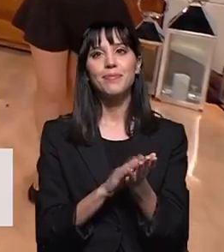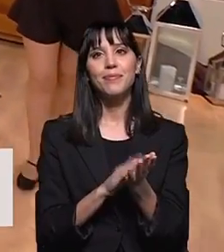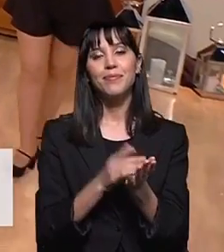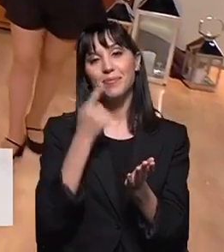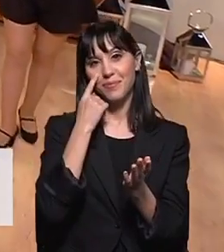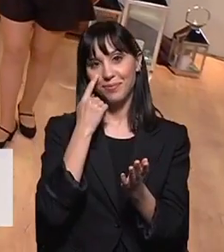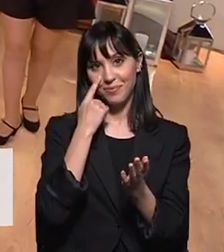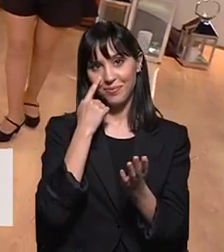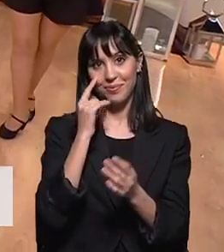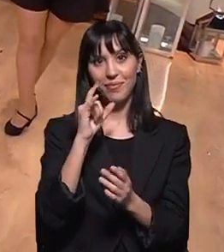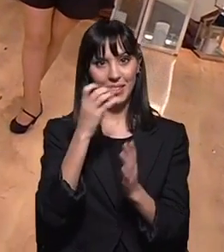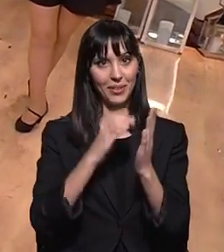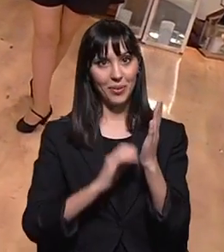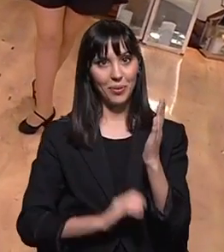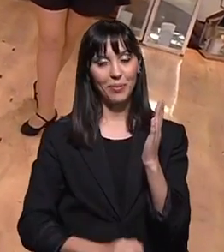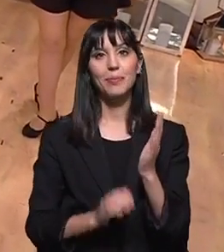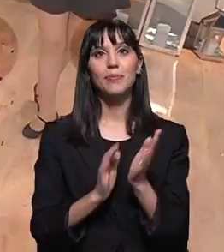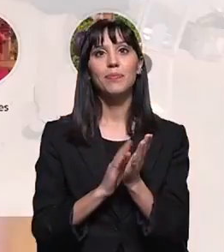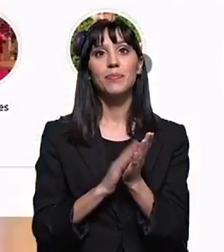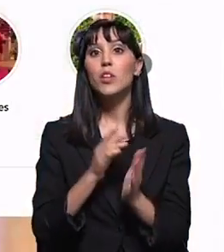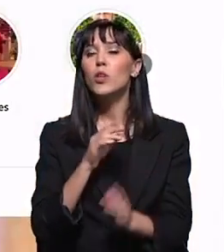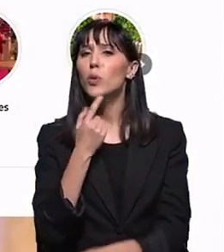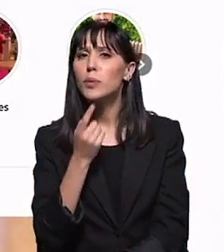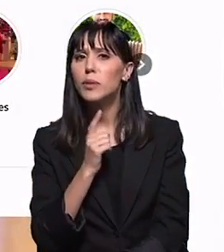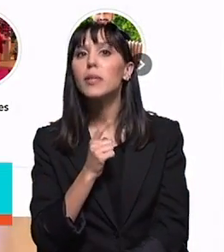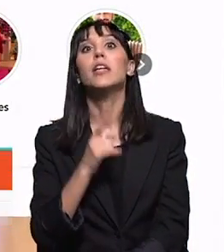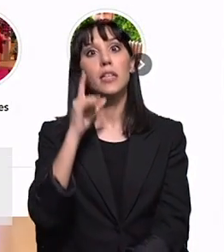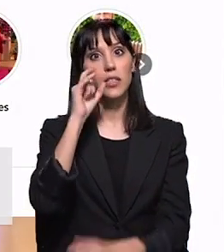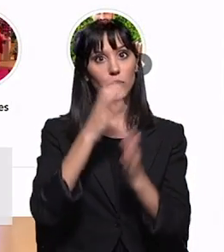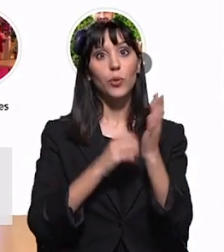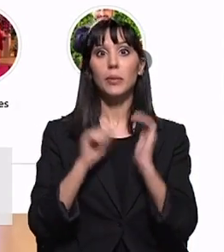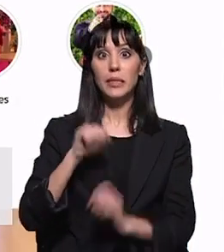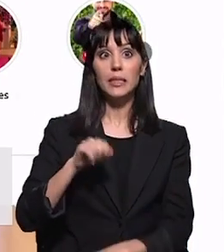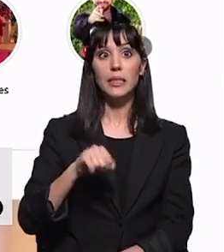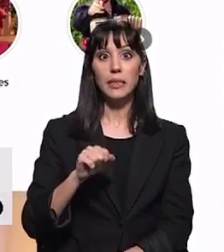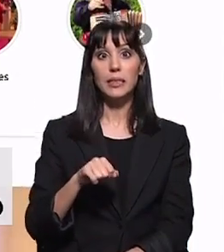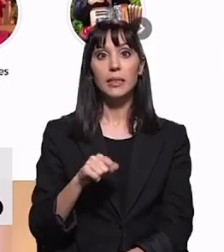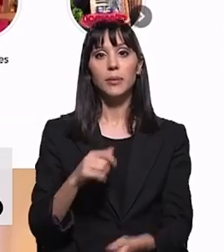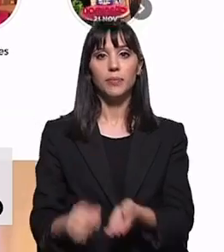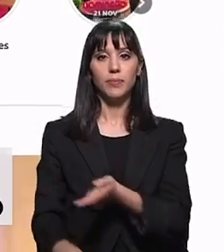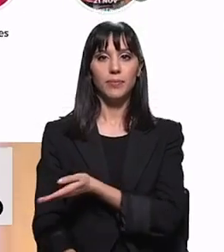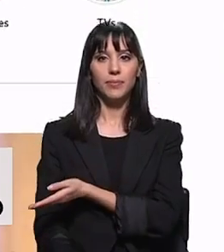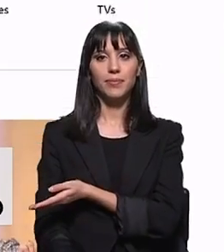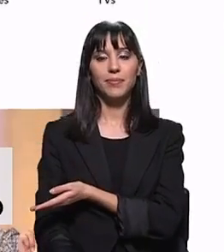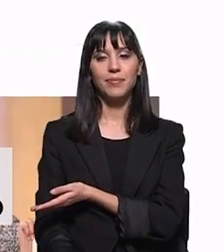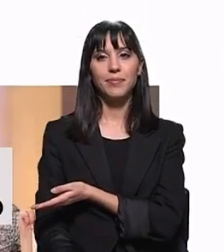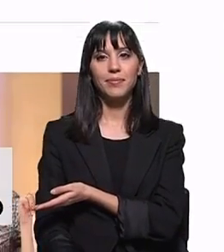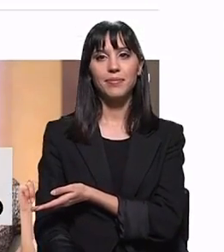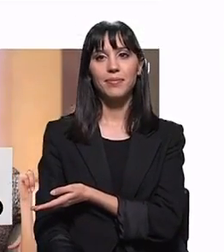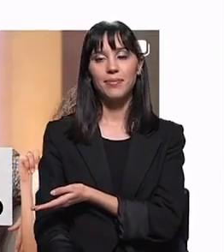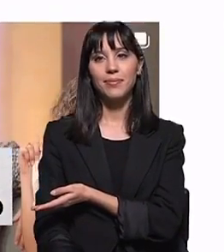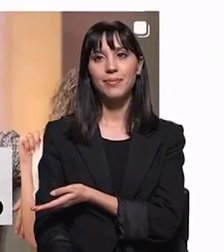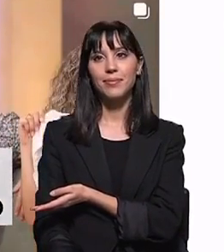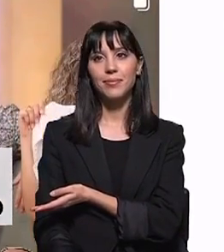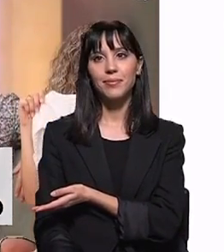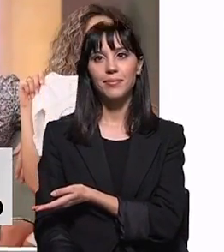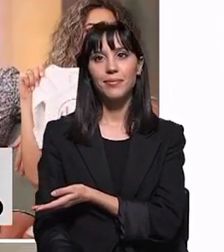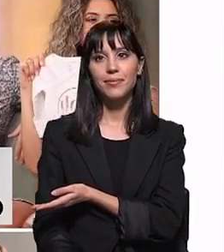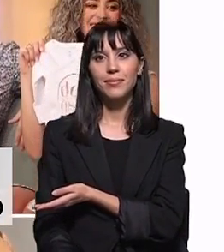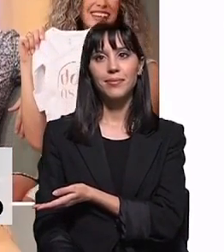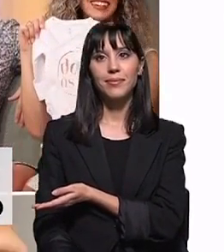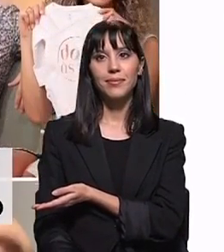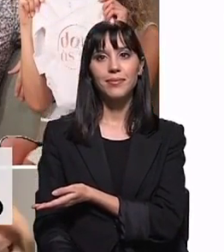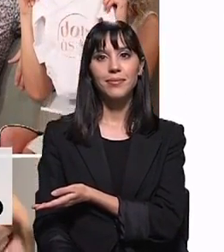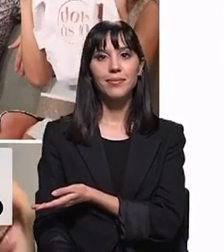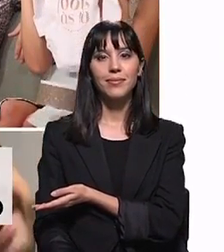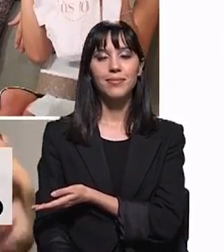Instagram? Não preciso. Vamos espreitar o Instagram? Vamos lá, Ruizinho do acordeão. Ora, ali está ele, Ruizinho do acordeão. Portanto, vai a esta página